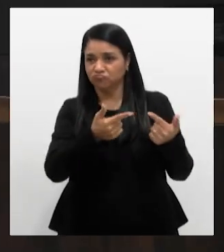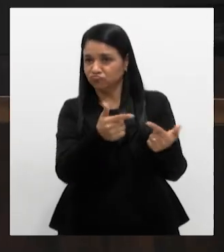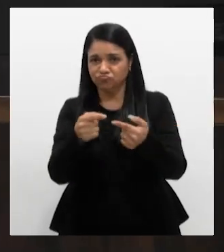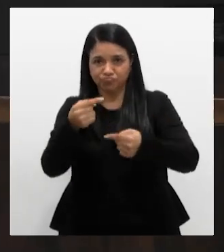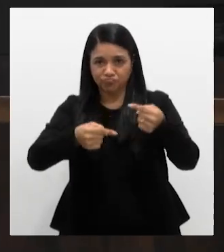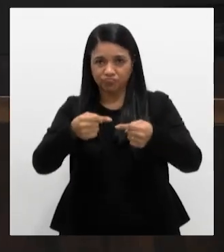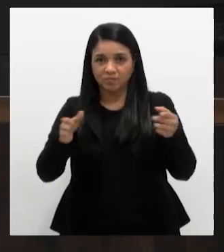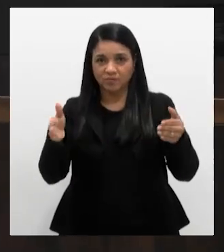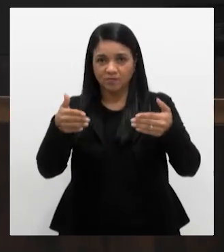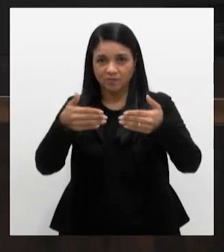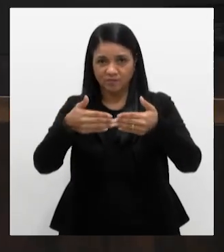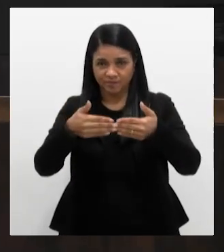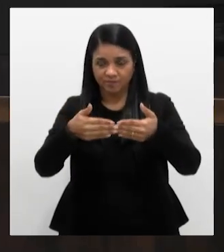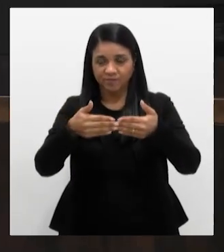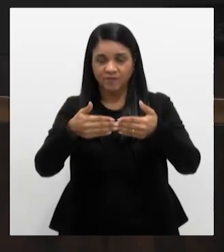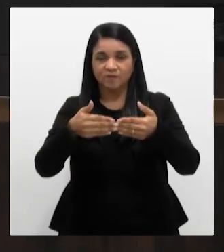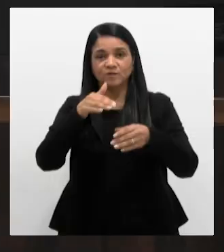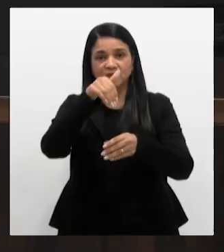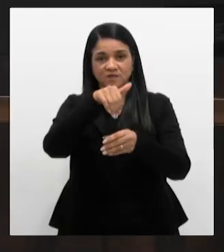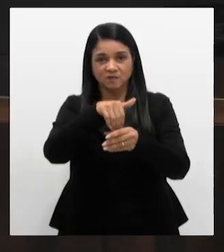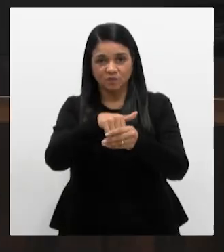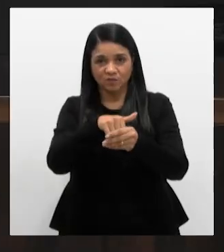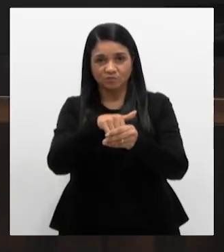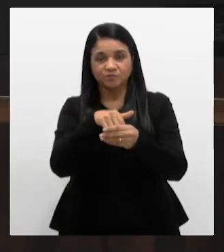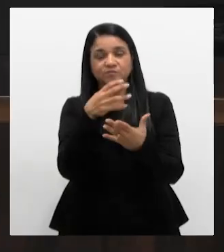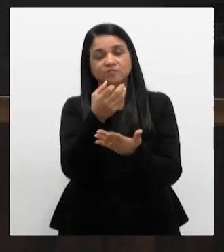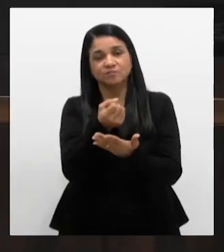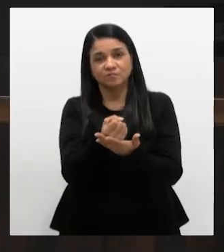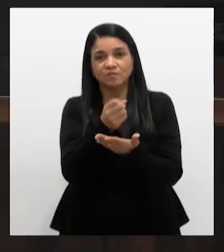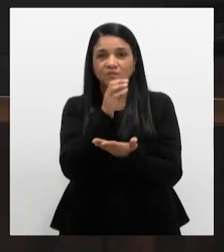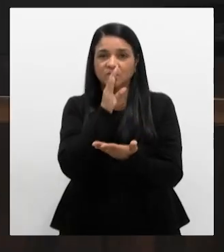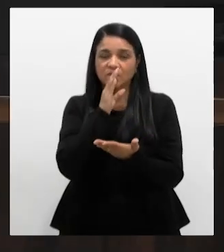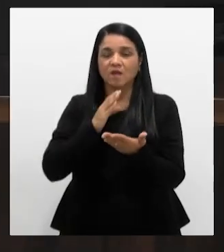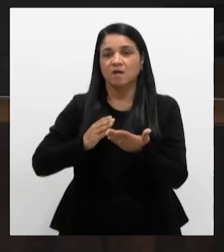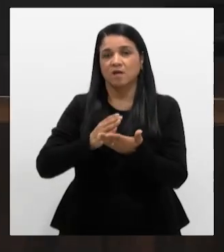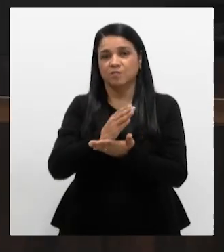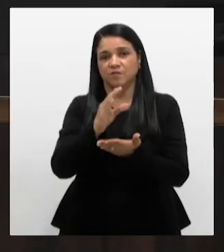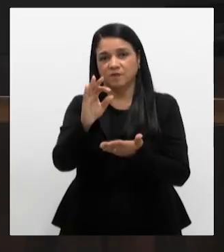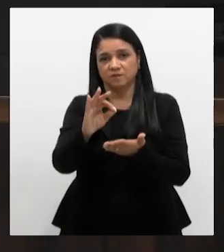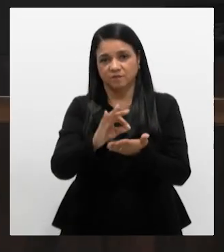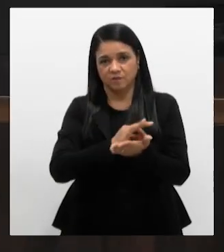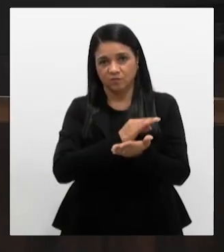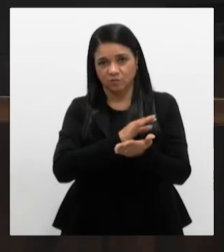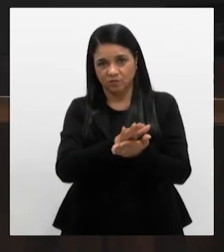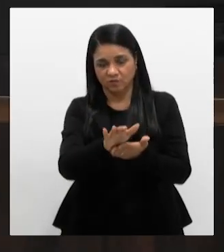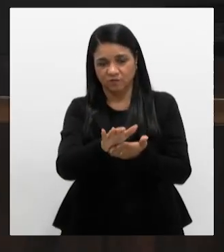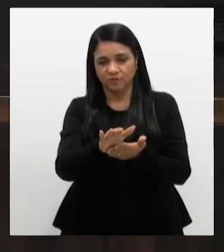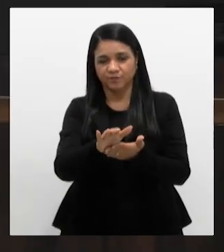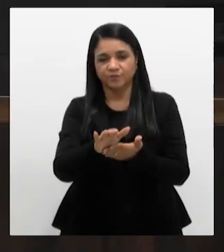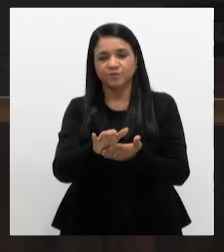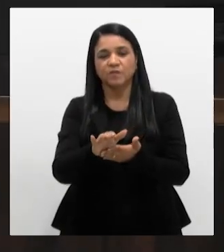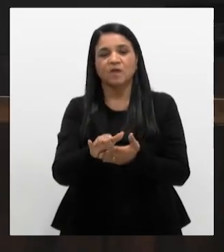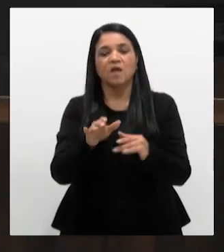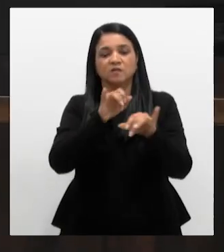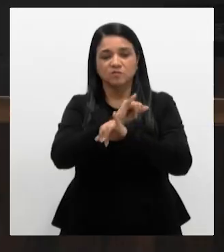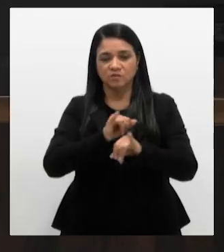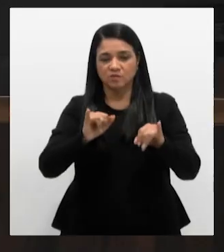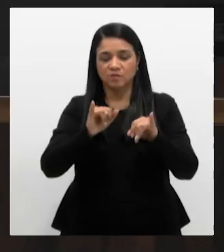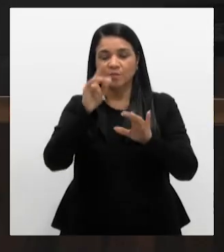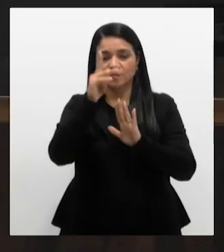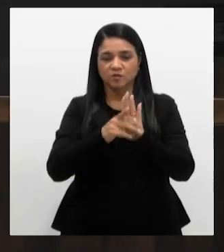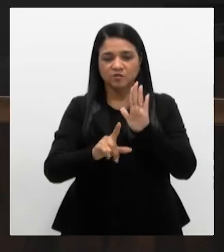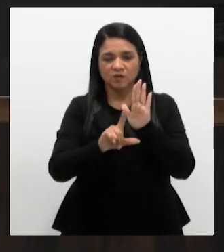queira discutir, encerrada a discussão. Em votação, os senhores que aprovam, permaneçam como estão. Aprovado, vai autógrafo.